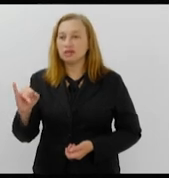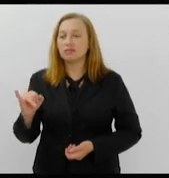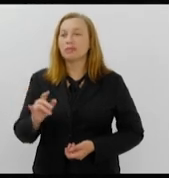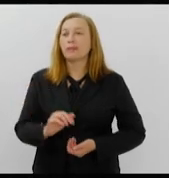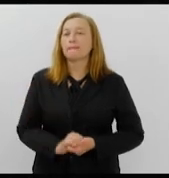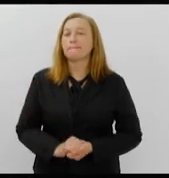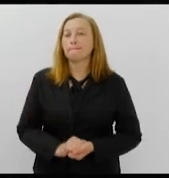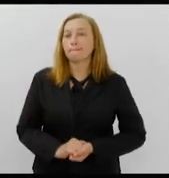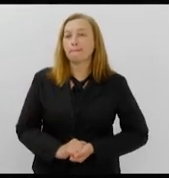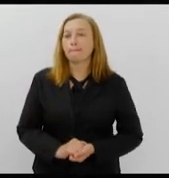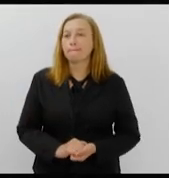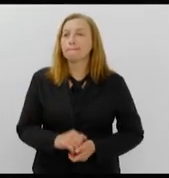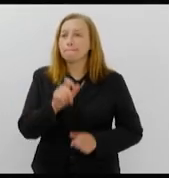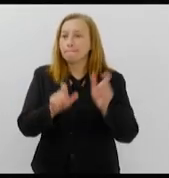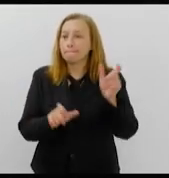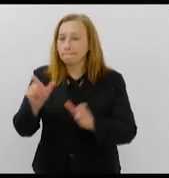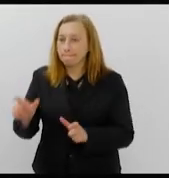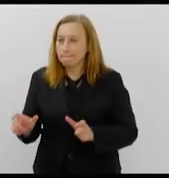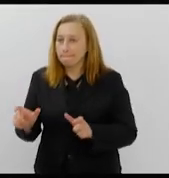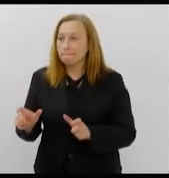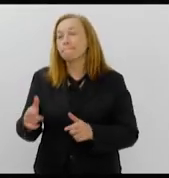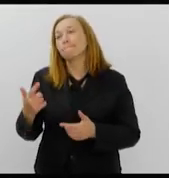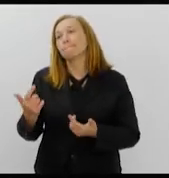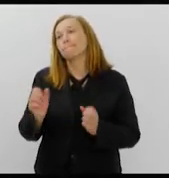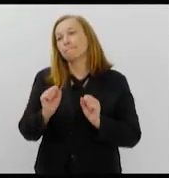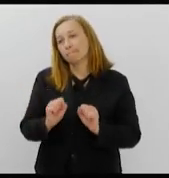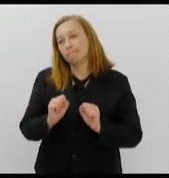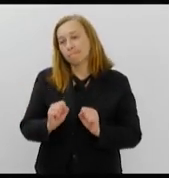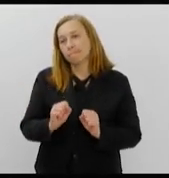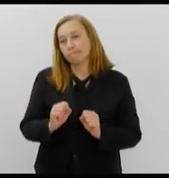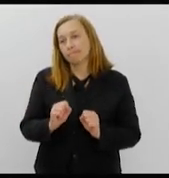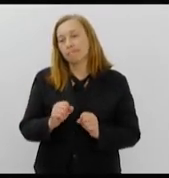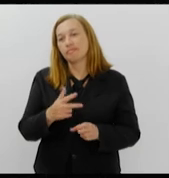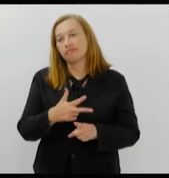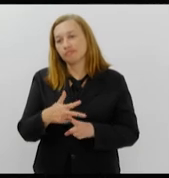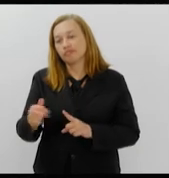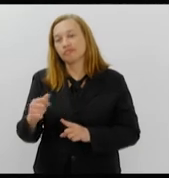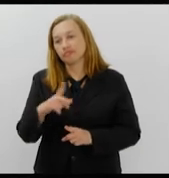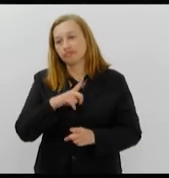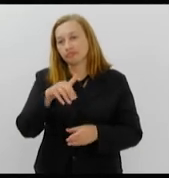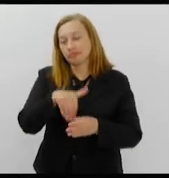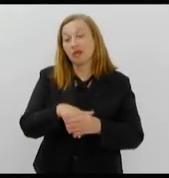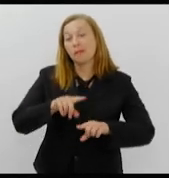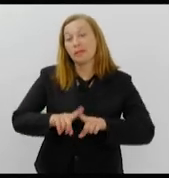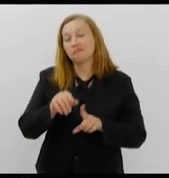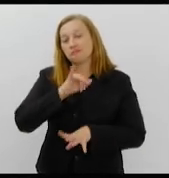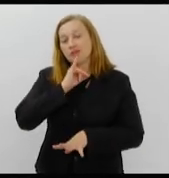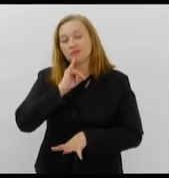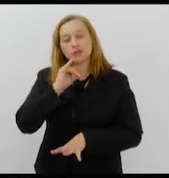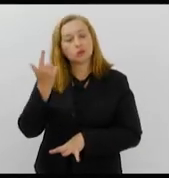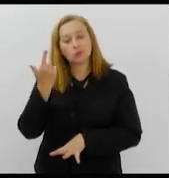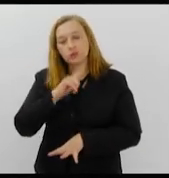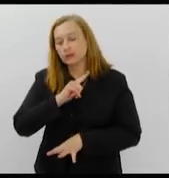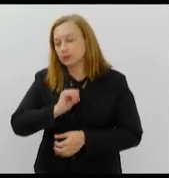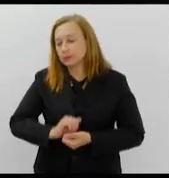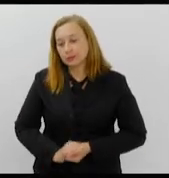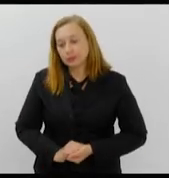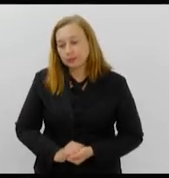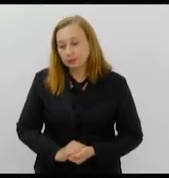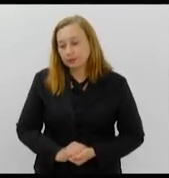Mendes. Pessoas que tinham condições de se eleger, mas, infelizmente, não chegaram na vitória desse